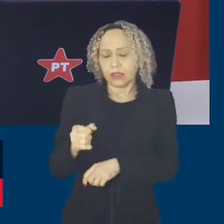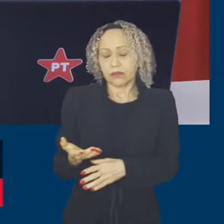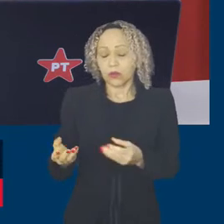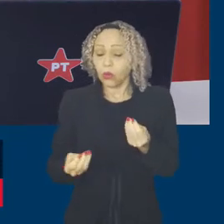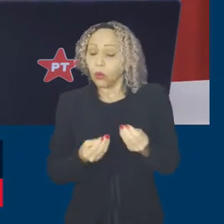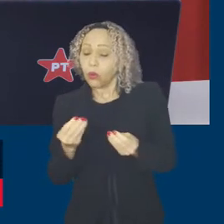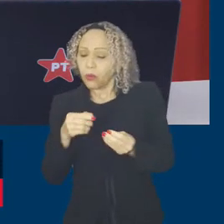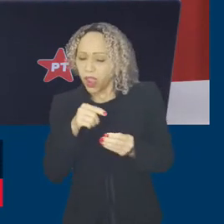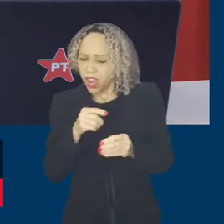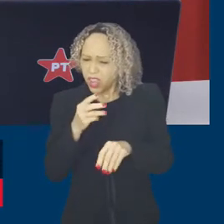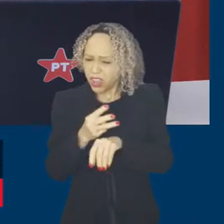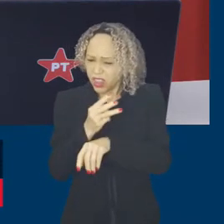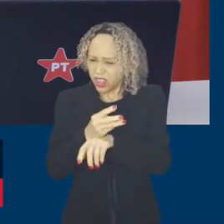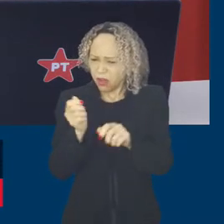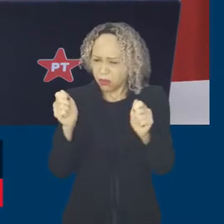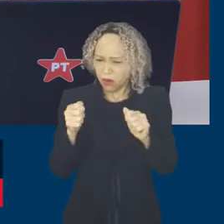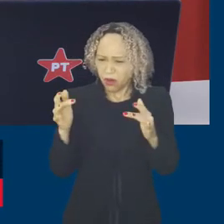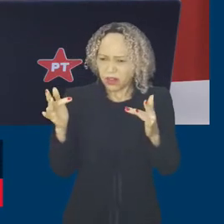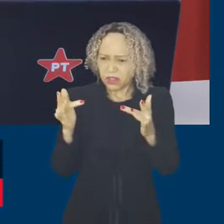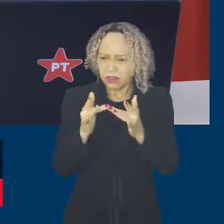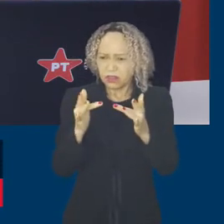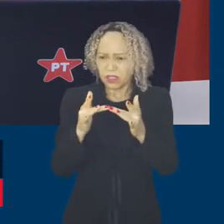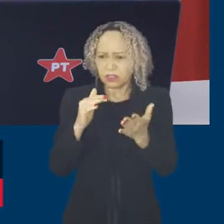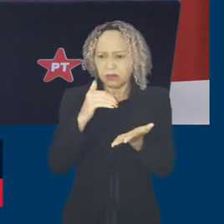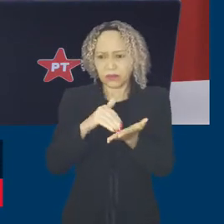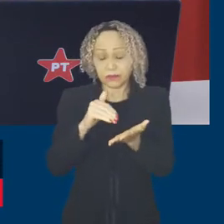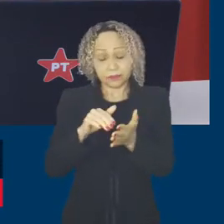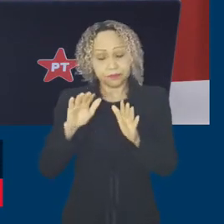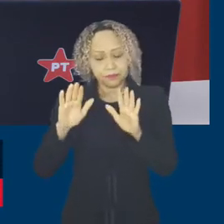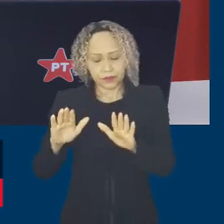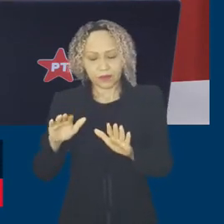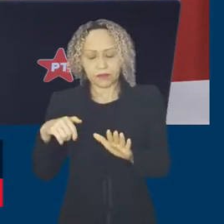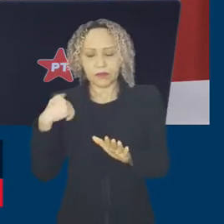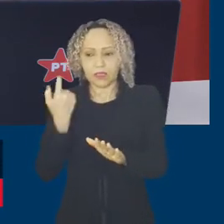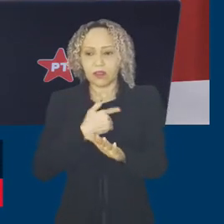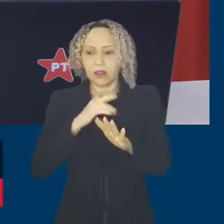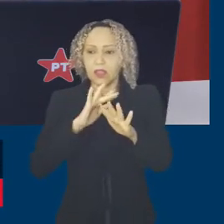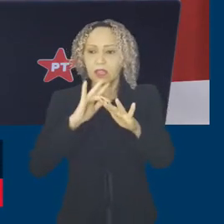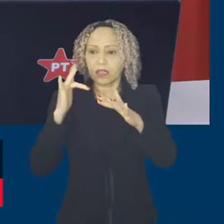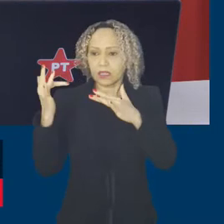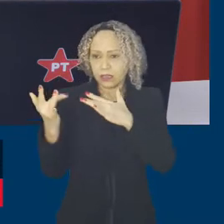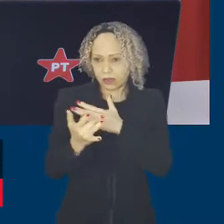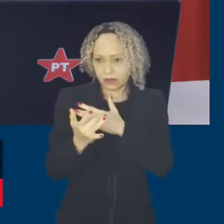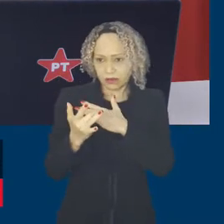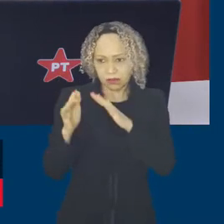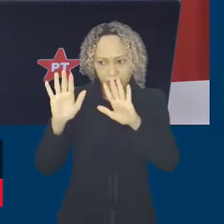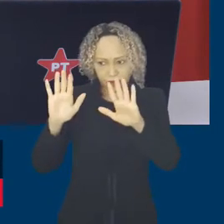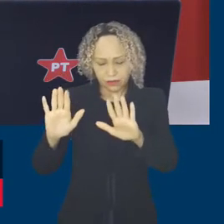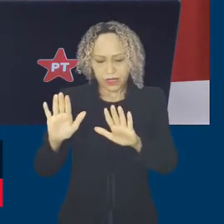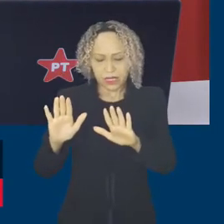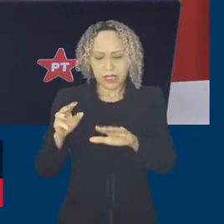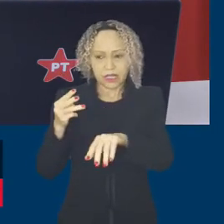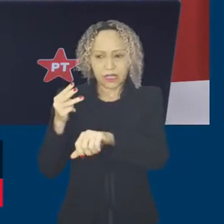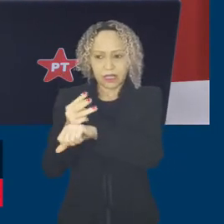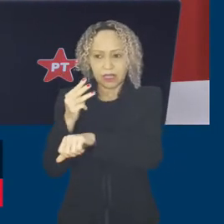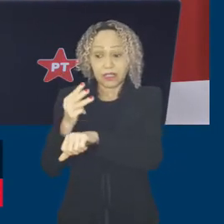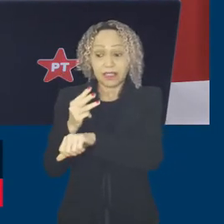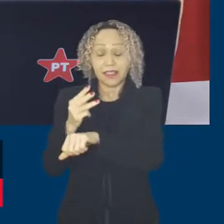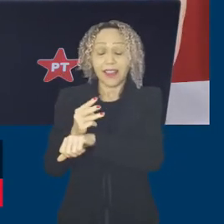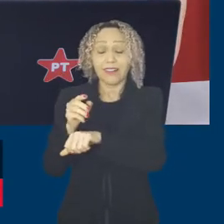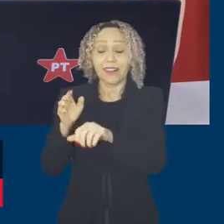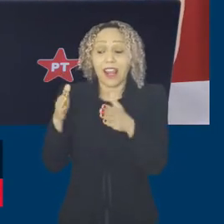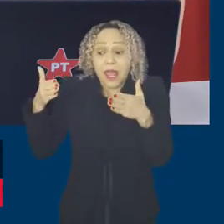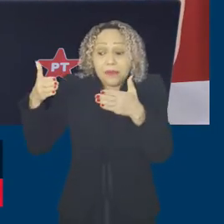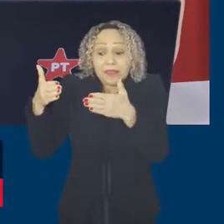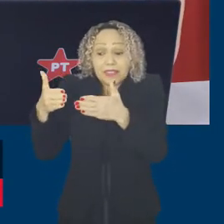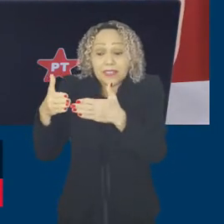não? Não, as nossas redes sociais, porque esse está específico para o jantar. Mas tem